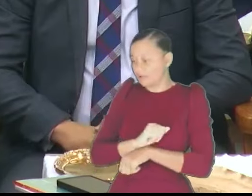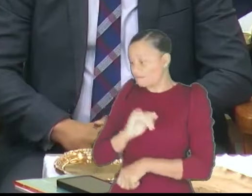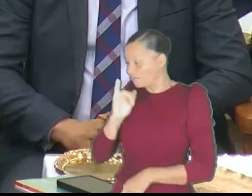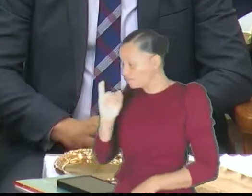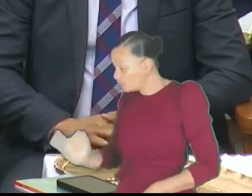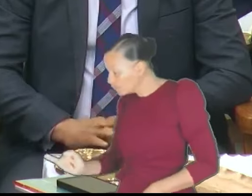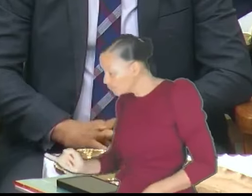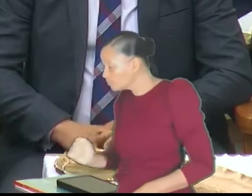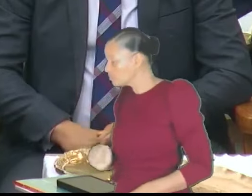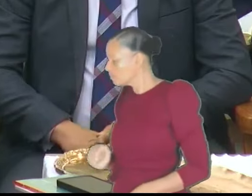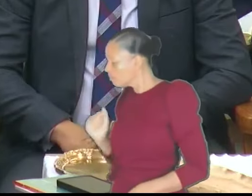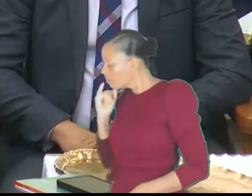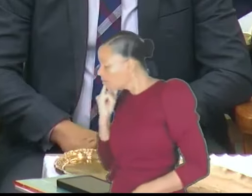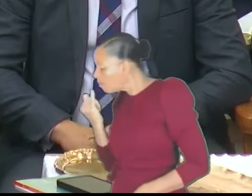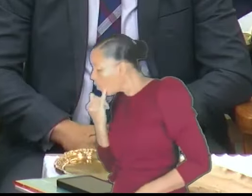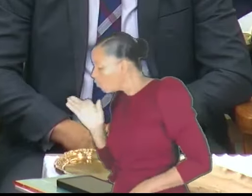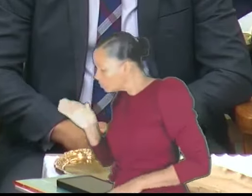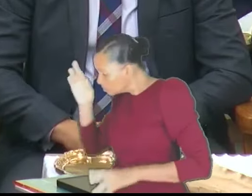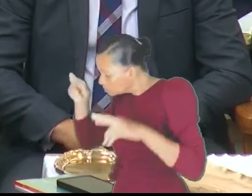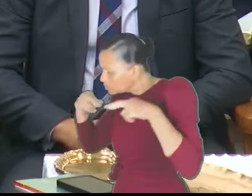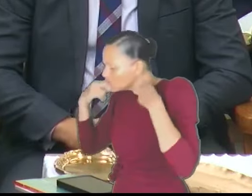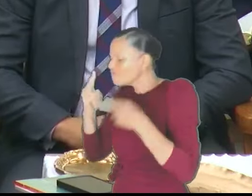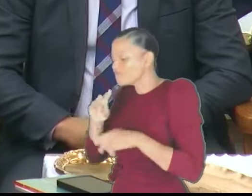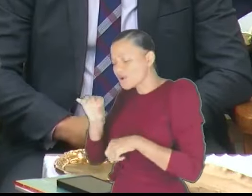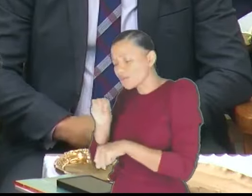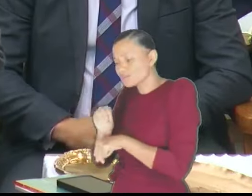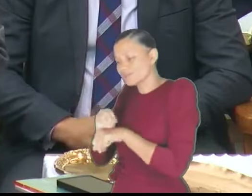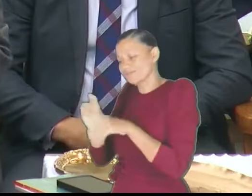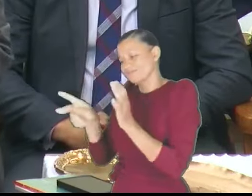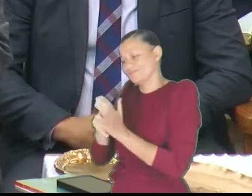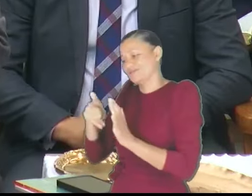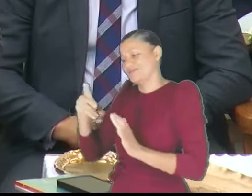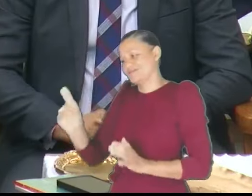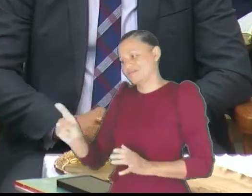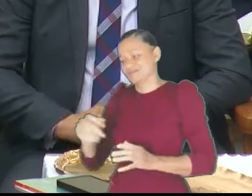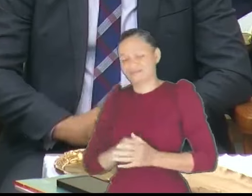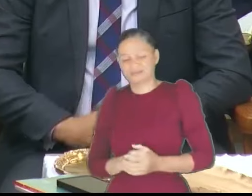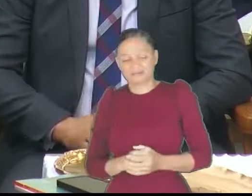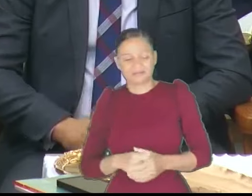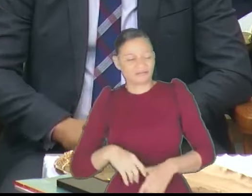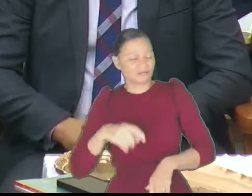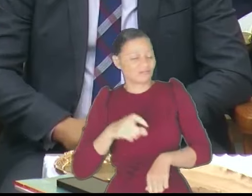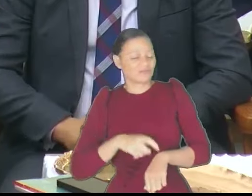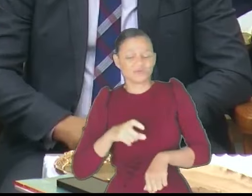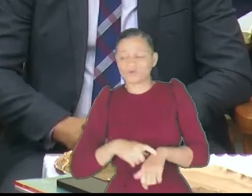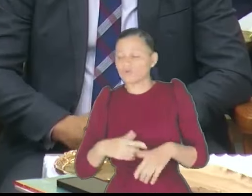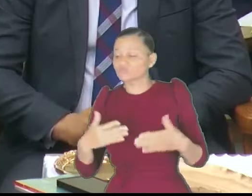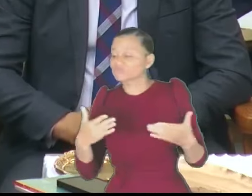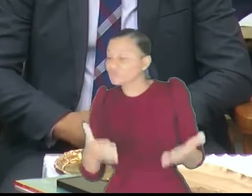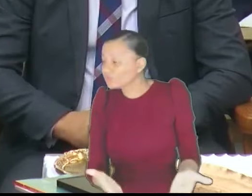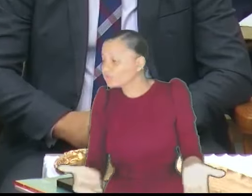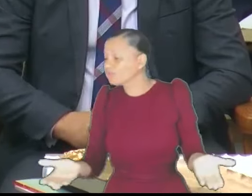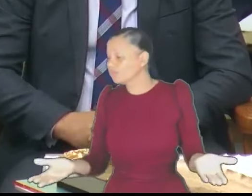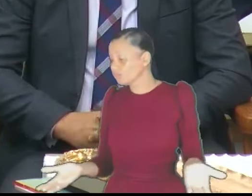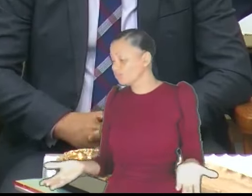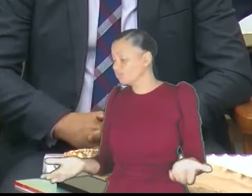para si, o cordeiro ainda não estava. Que hora que o cordeiro chegou?